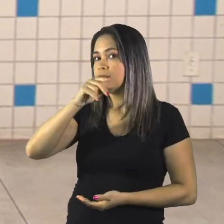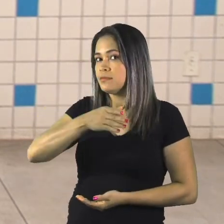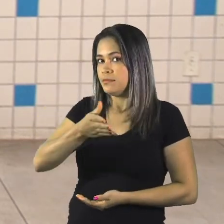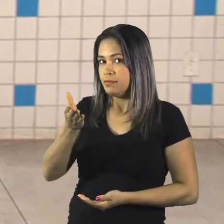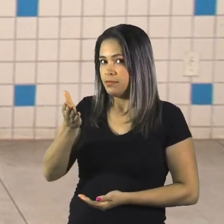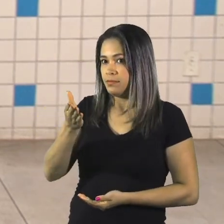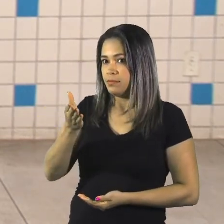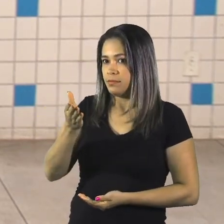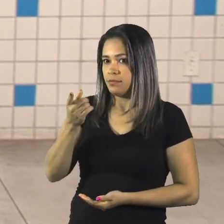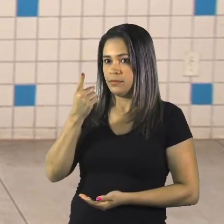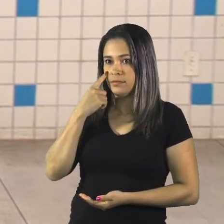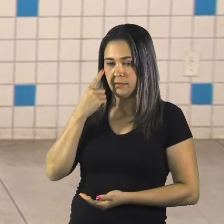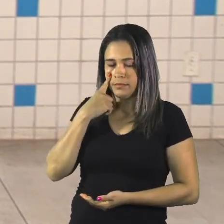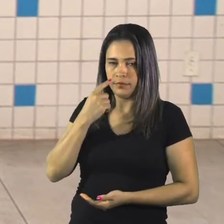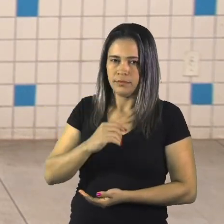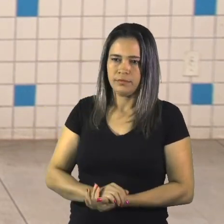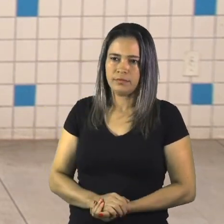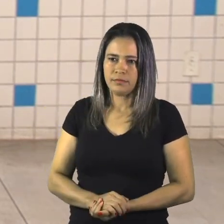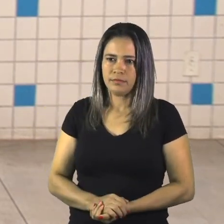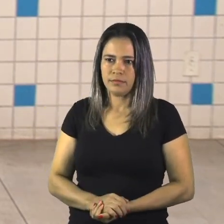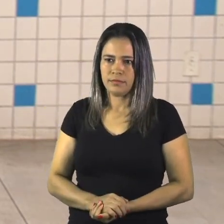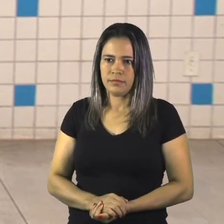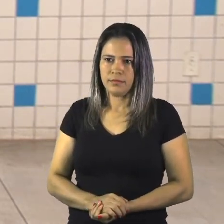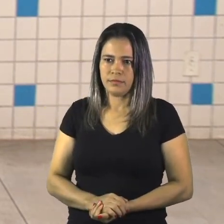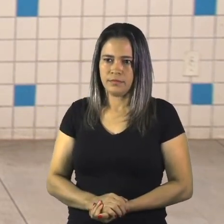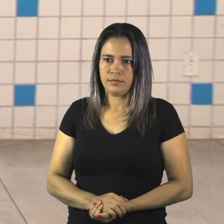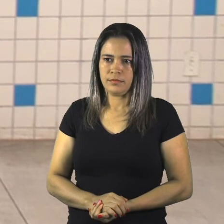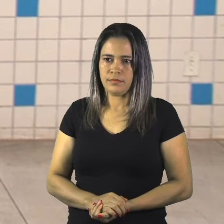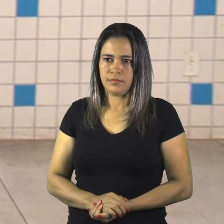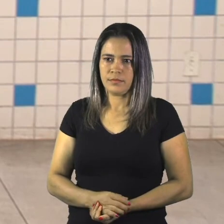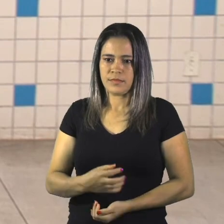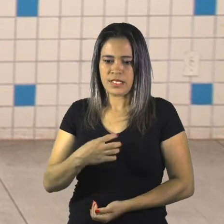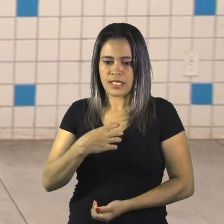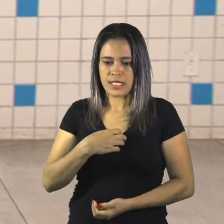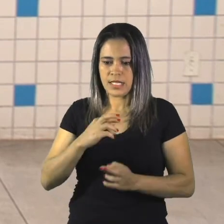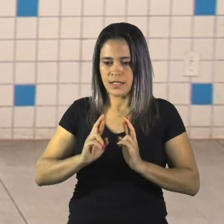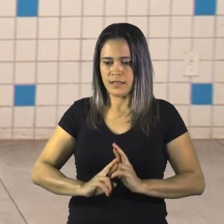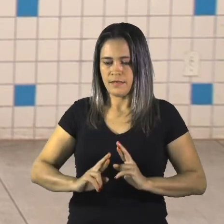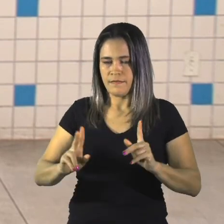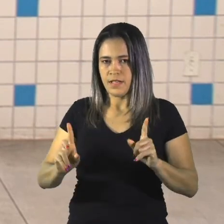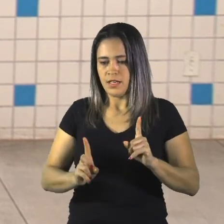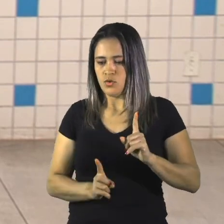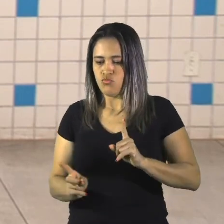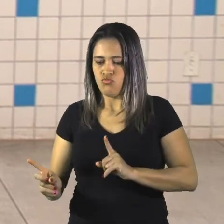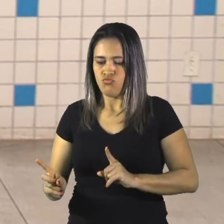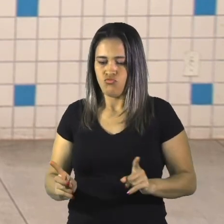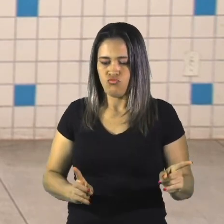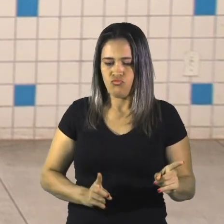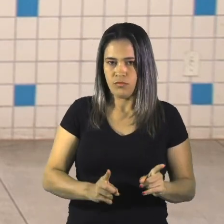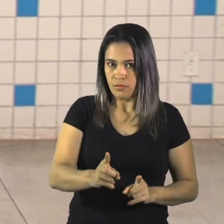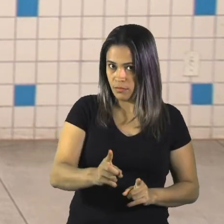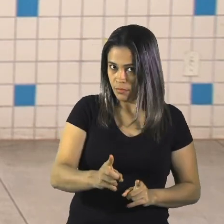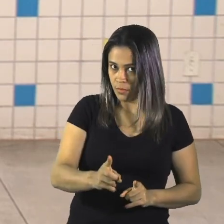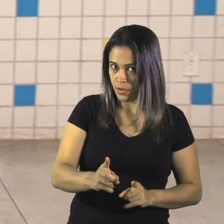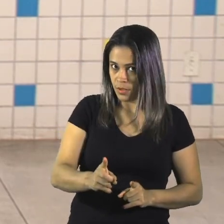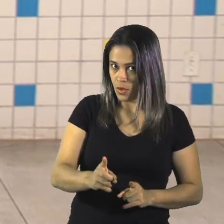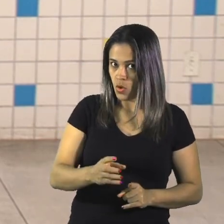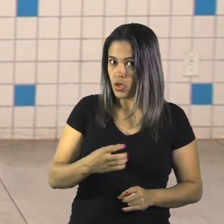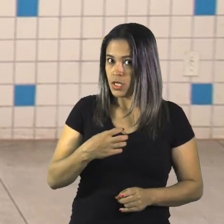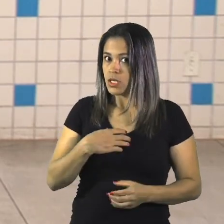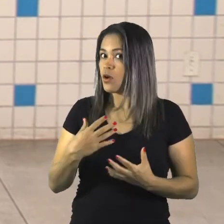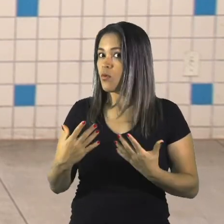né? Ó, sentido é diferente de direção. direção, né? O sentido